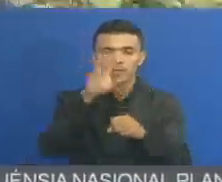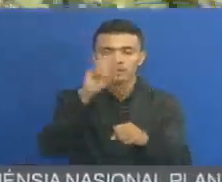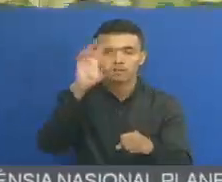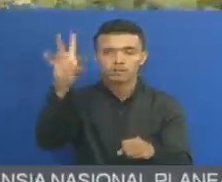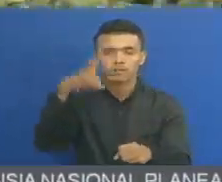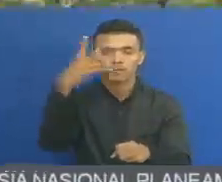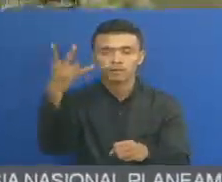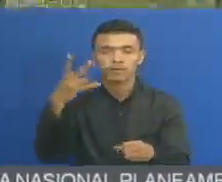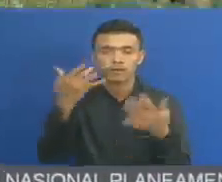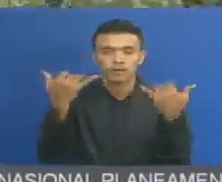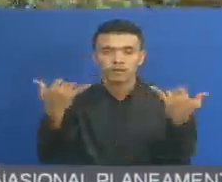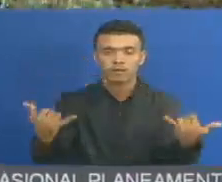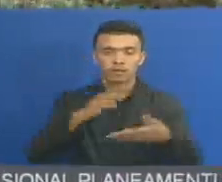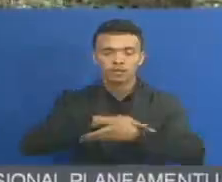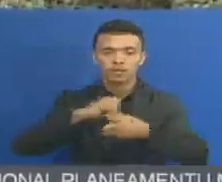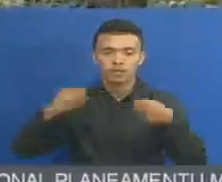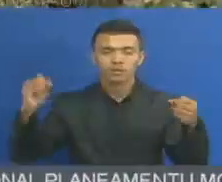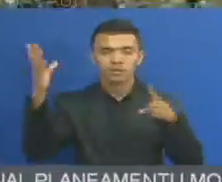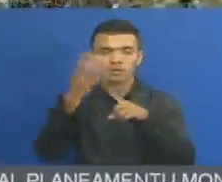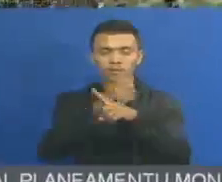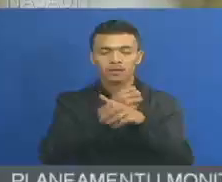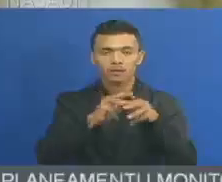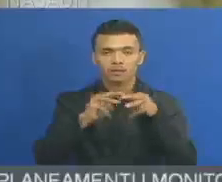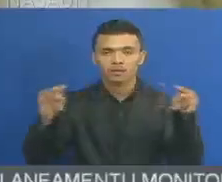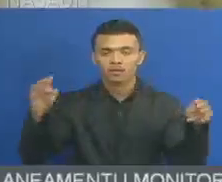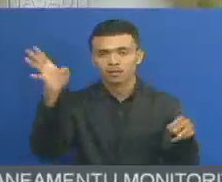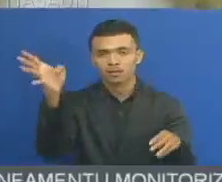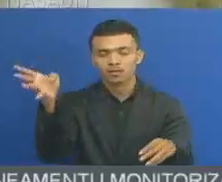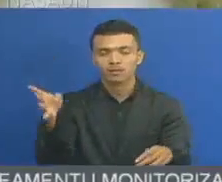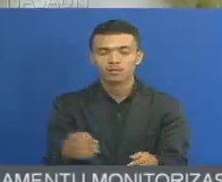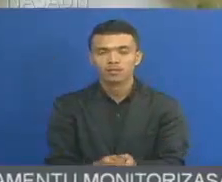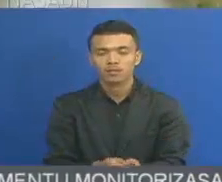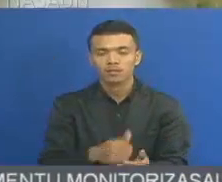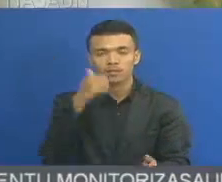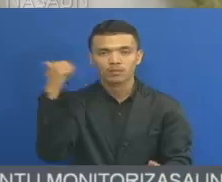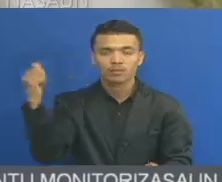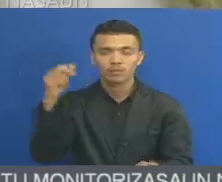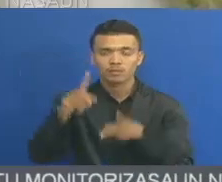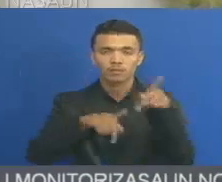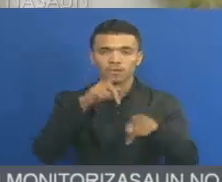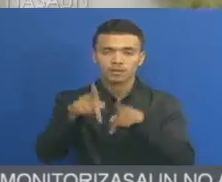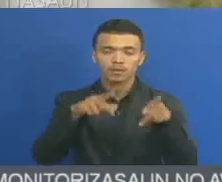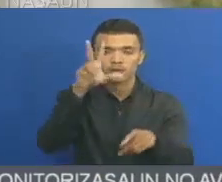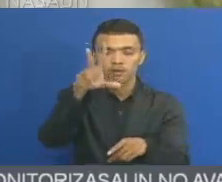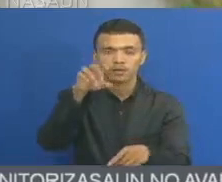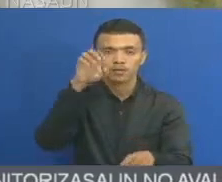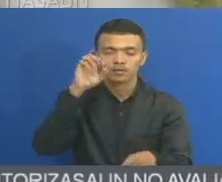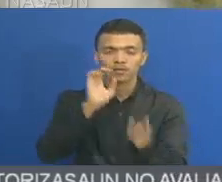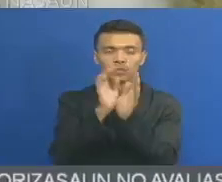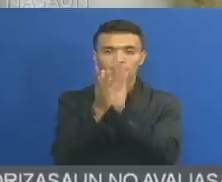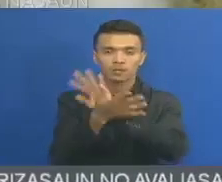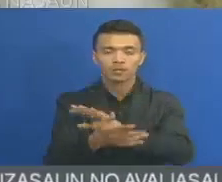mas beto sob da daune, heladet lato ona metro hatnolo. Antes ne comunidade atos tolo e aldea colocau mos sai